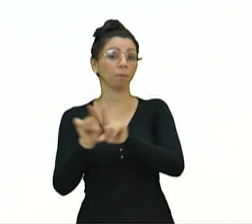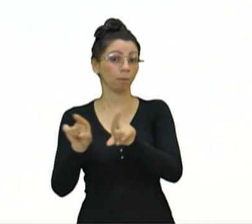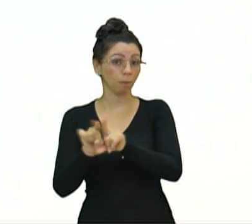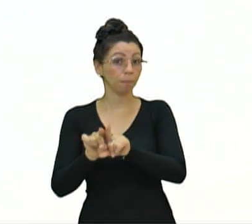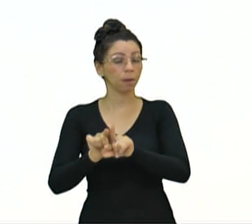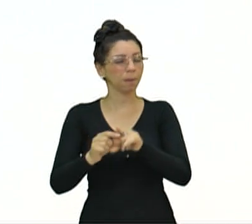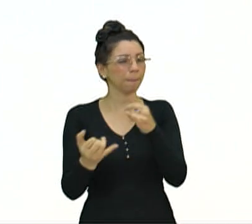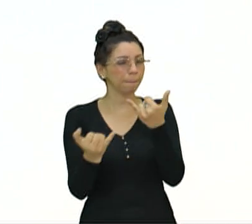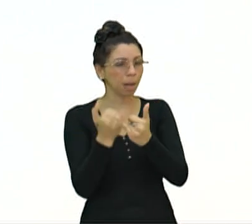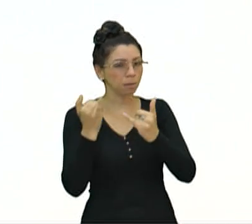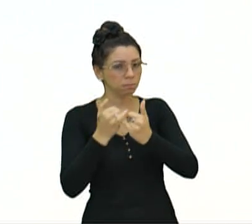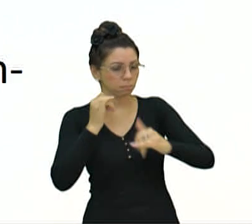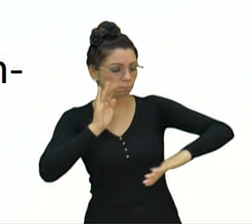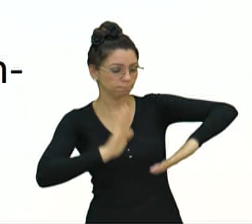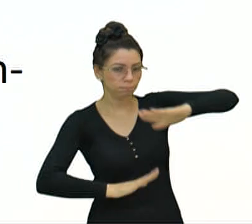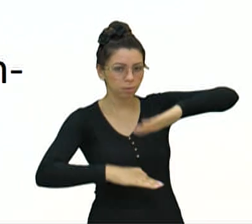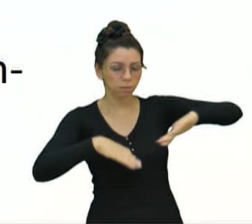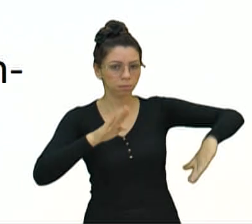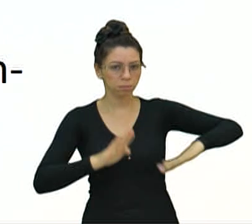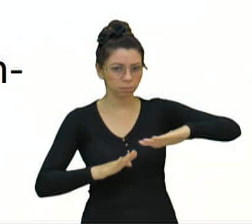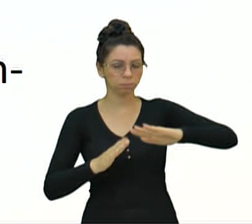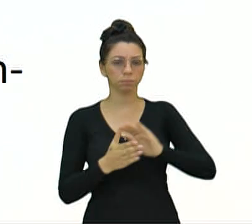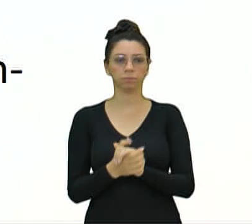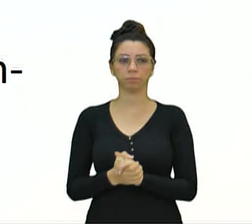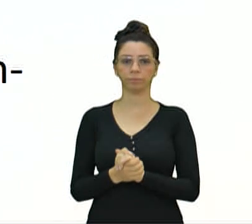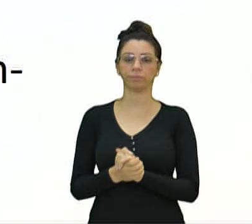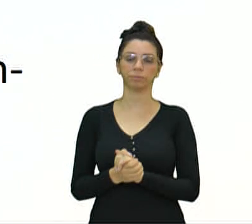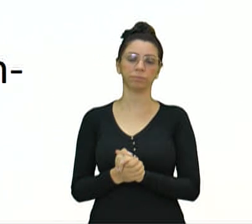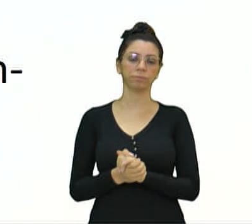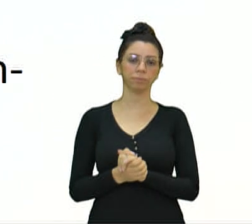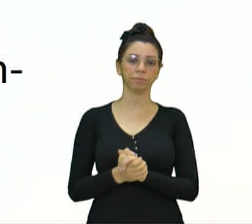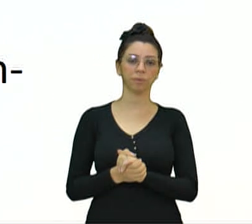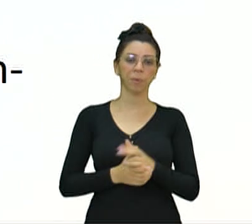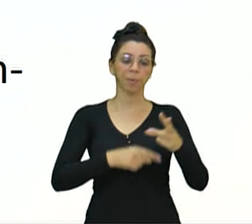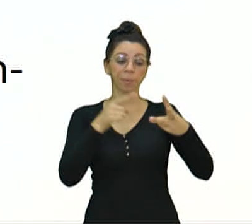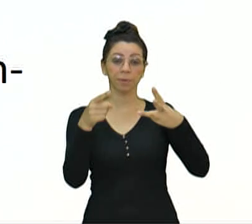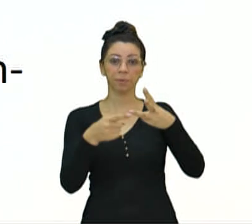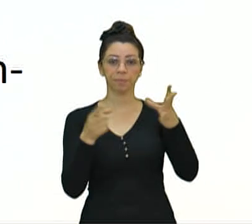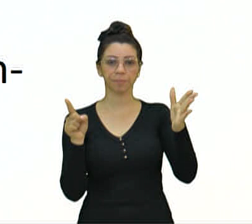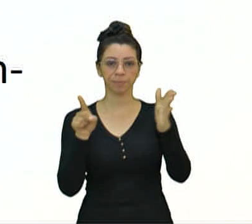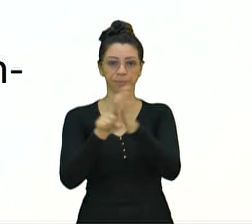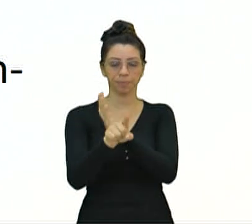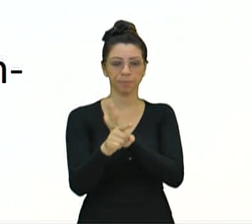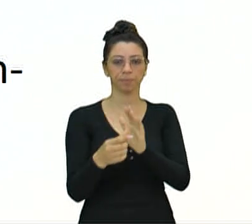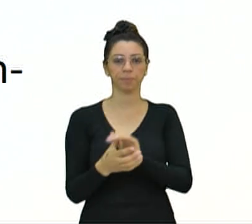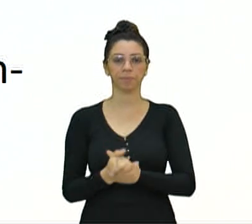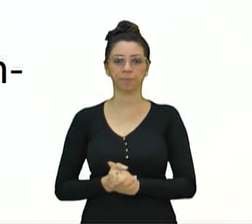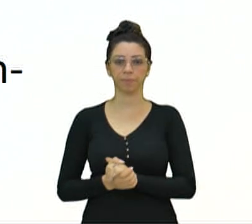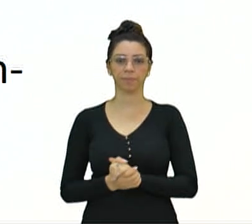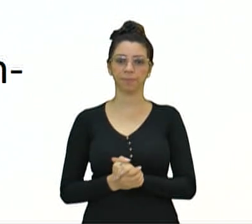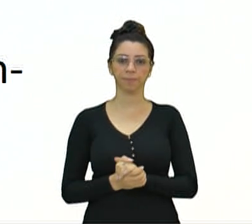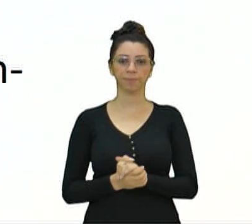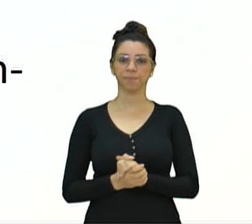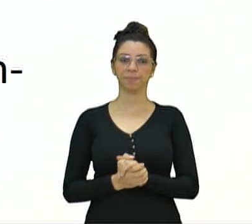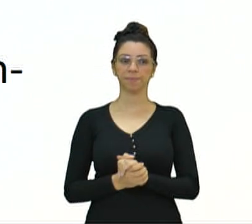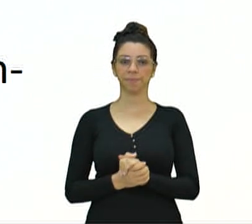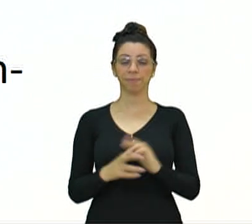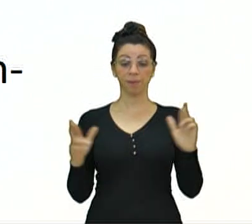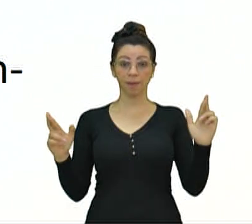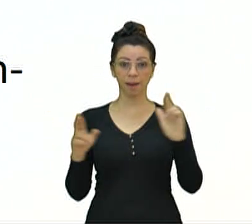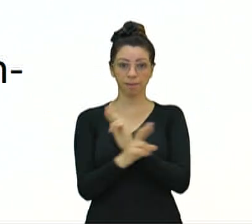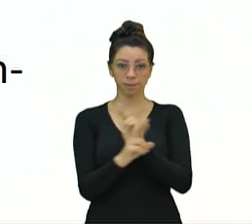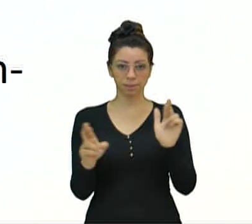dos tambores. Vamos para o nosso terceiro quiz? Acompanhem o slide. Relacione as